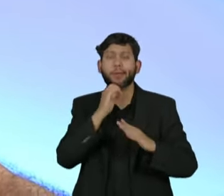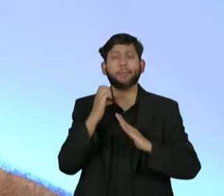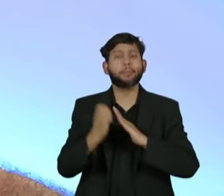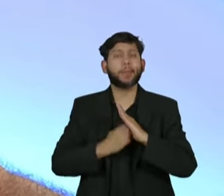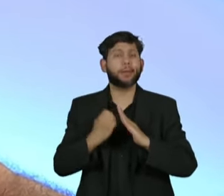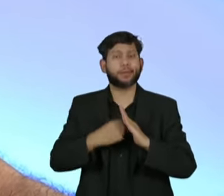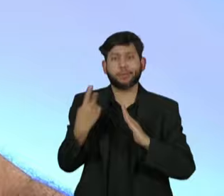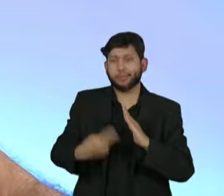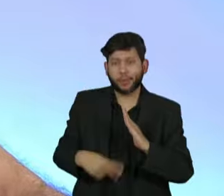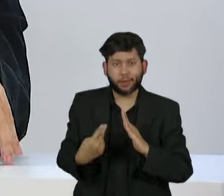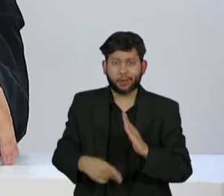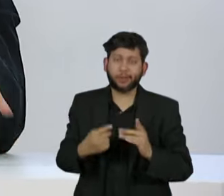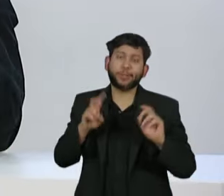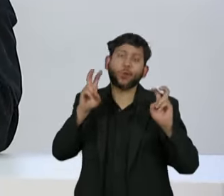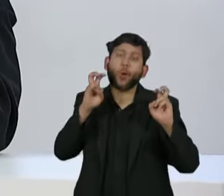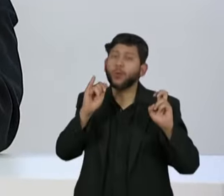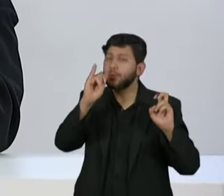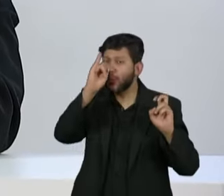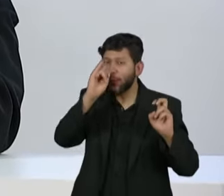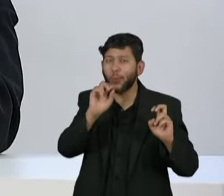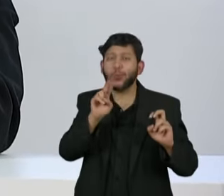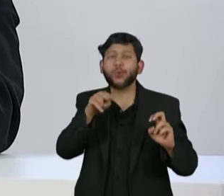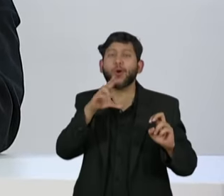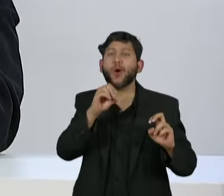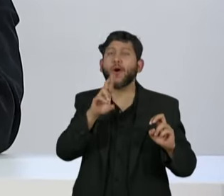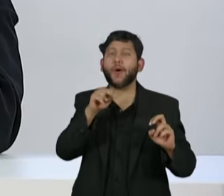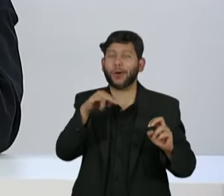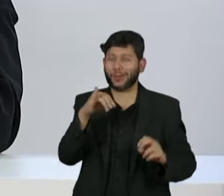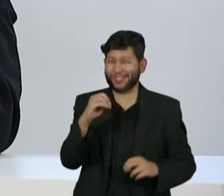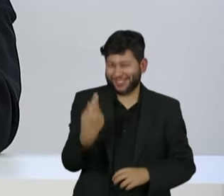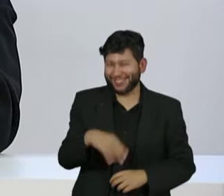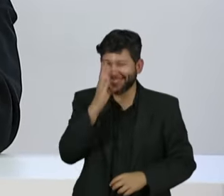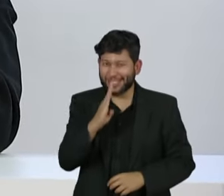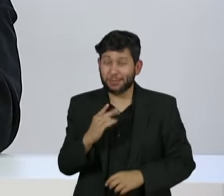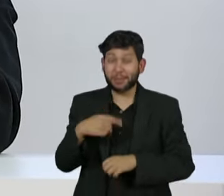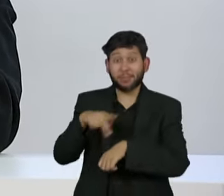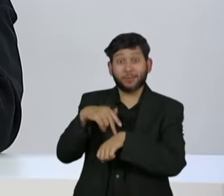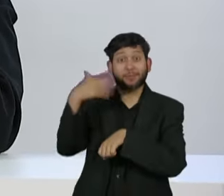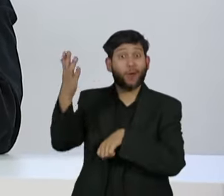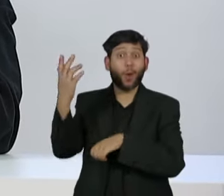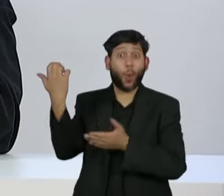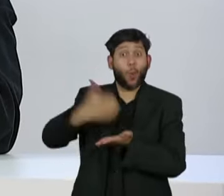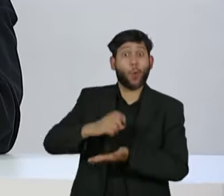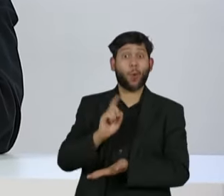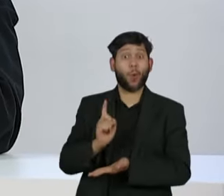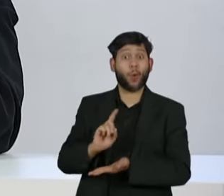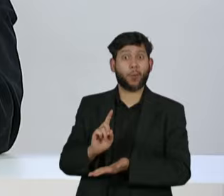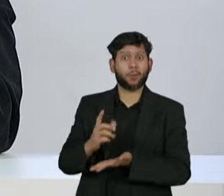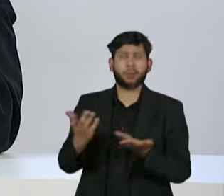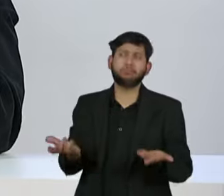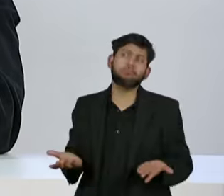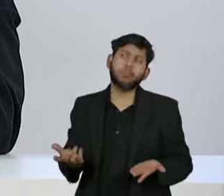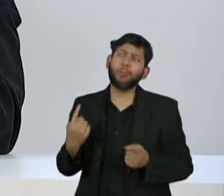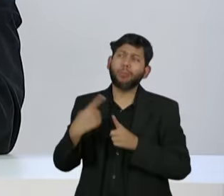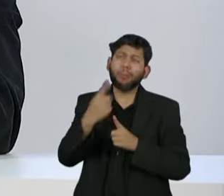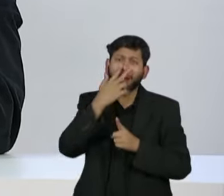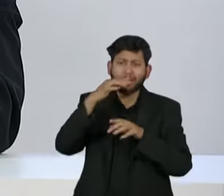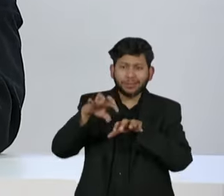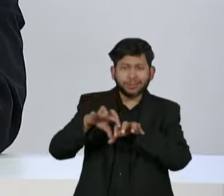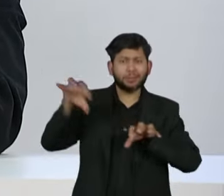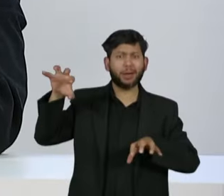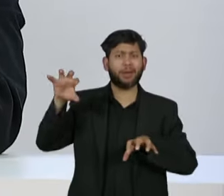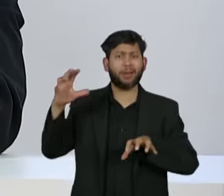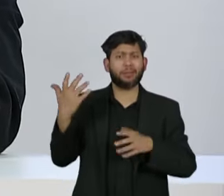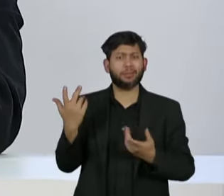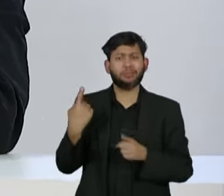empresas aqui a gente tem nossos unicórnios mas eles também não vão para fora queria entender o que que contribui para esse cenário se é uma questão política